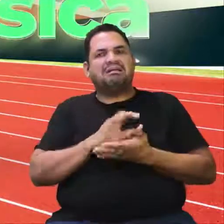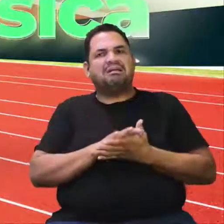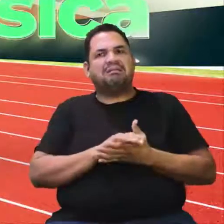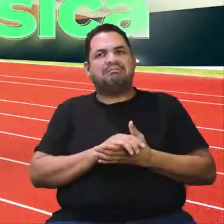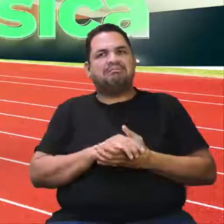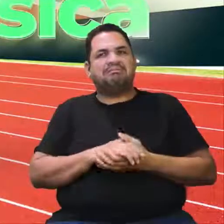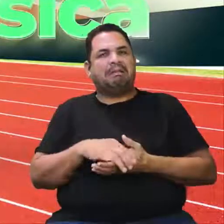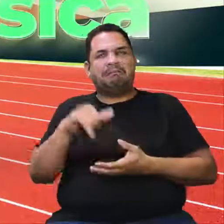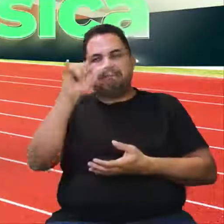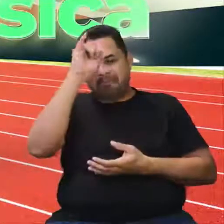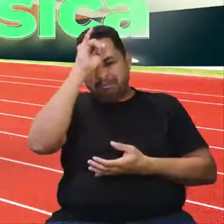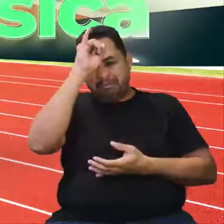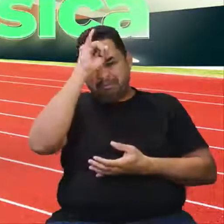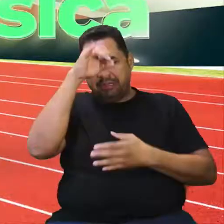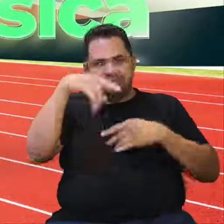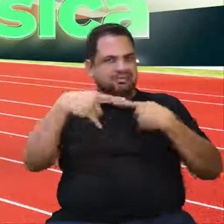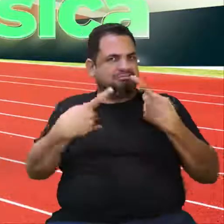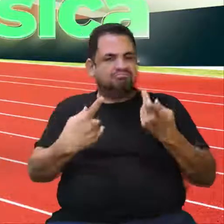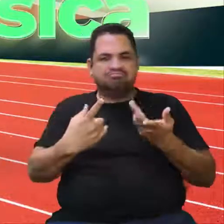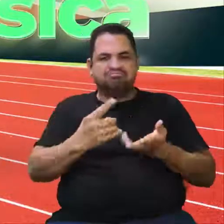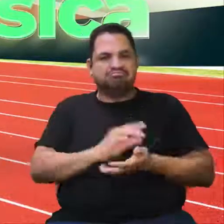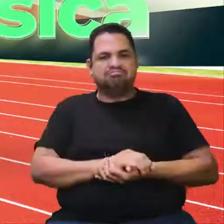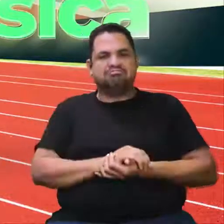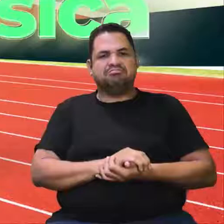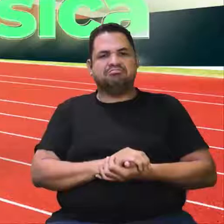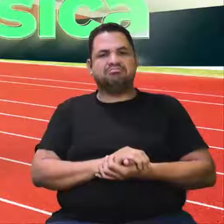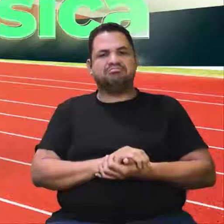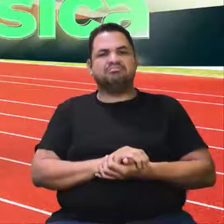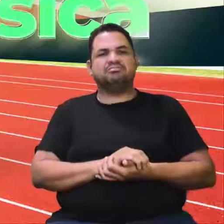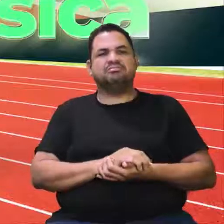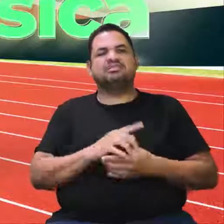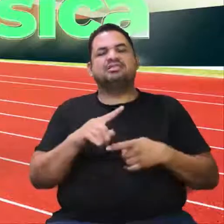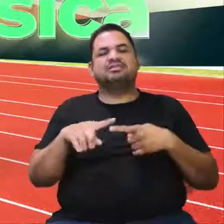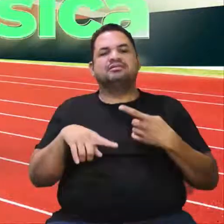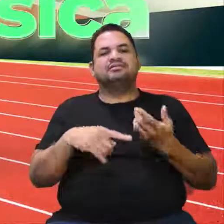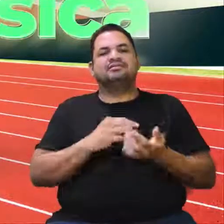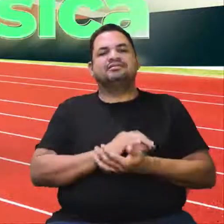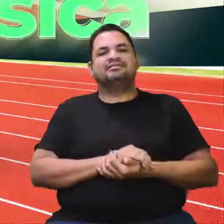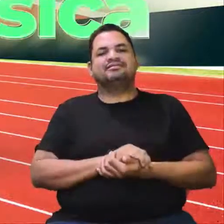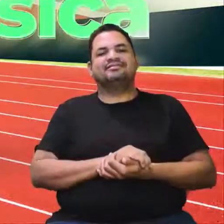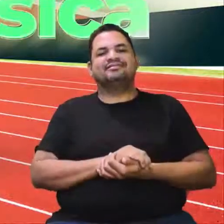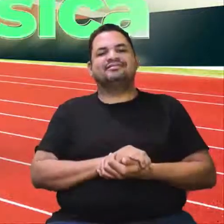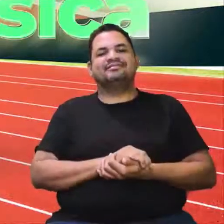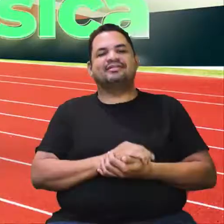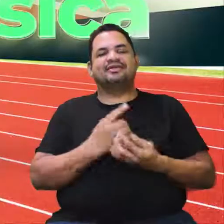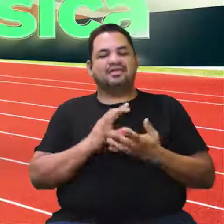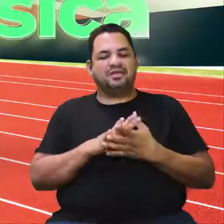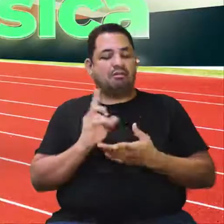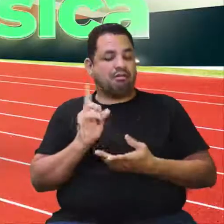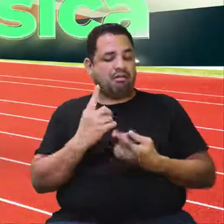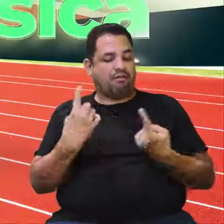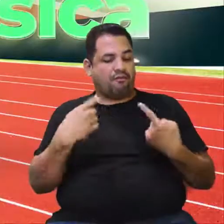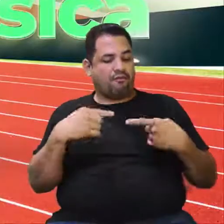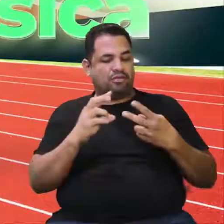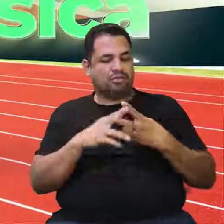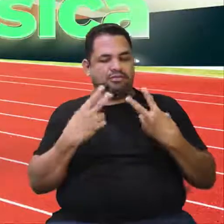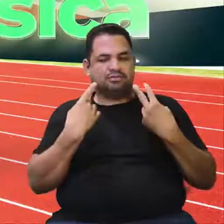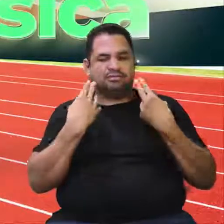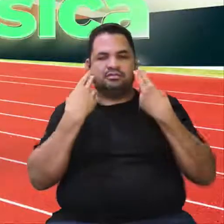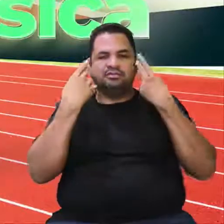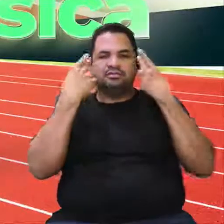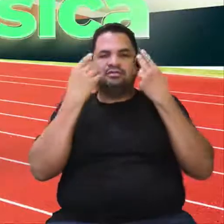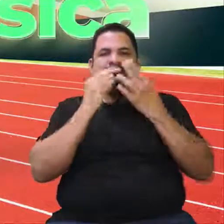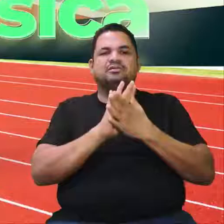bobagem. Né? Mas a gente volta a repetir, porque depois as pessoas assistem a aula e dizem assim, elas são contra a cirurgia. Não. A